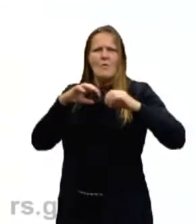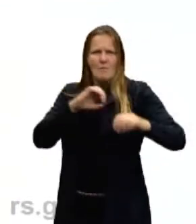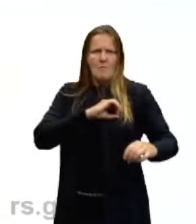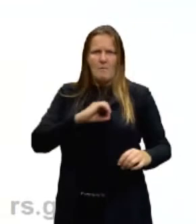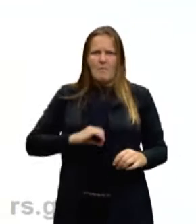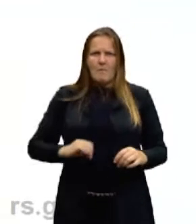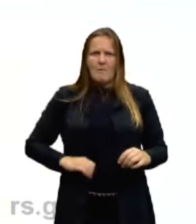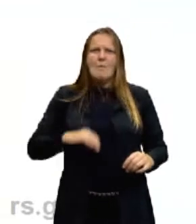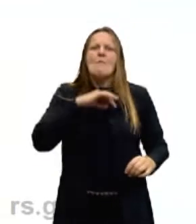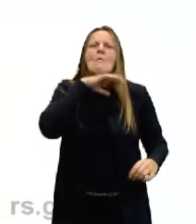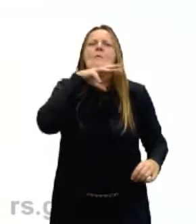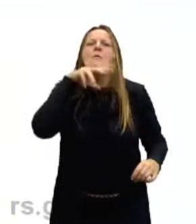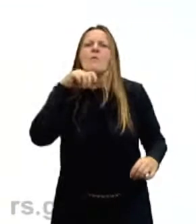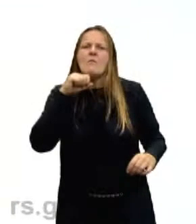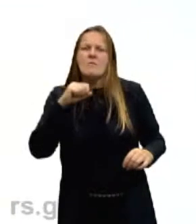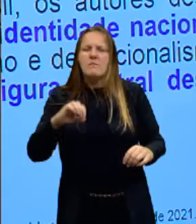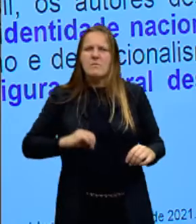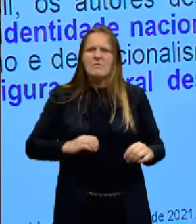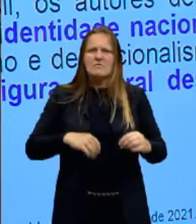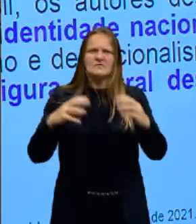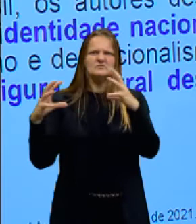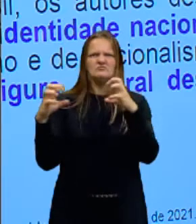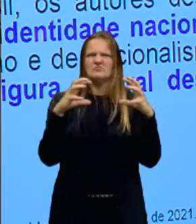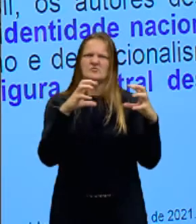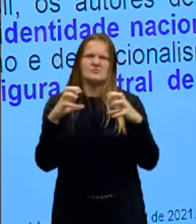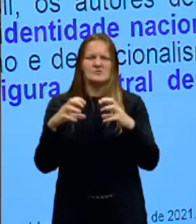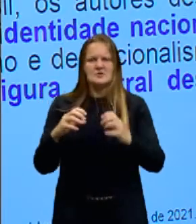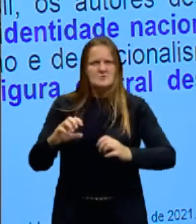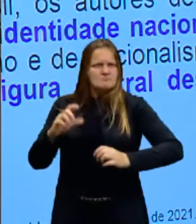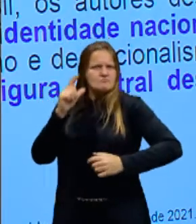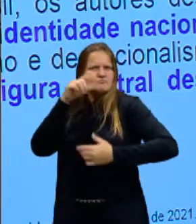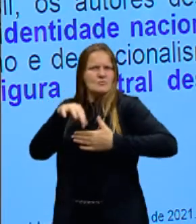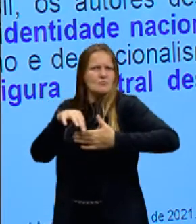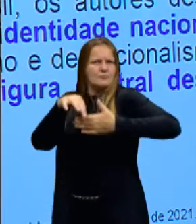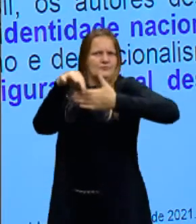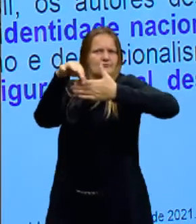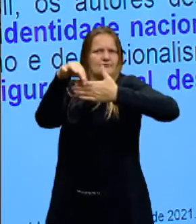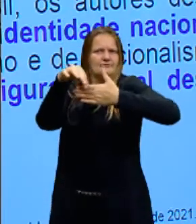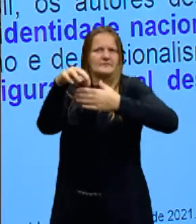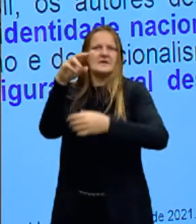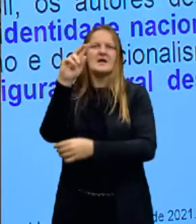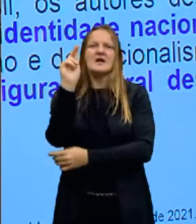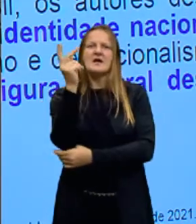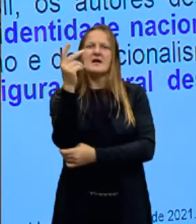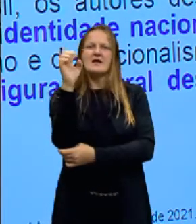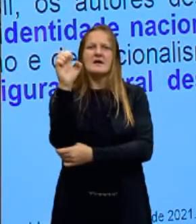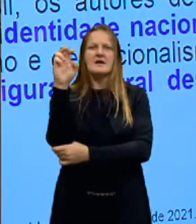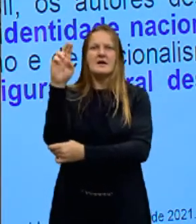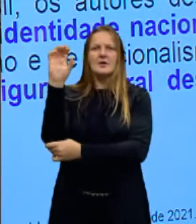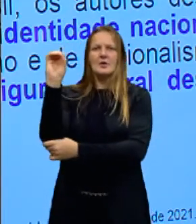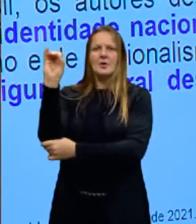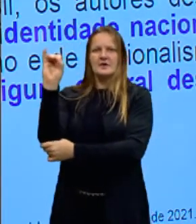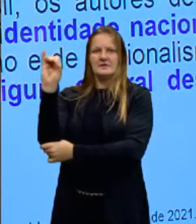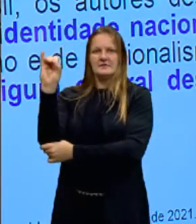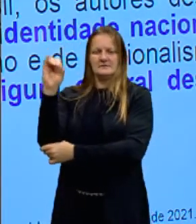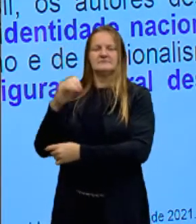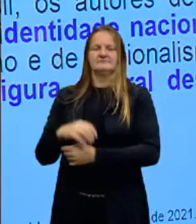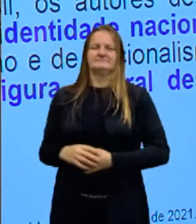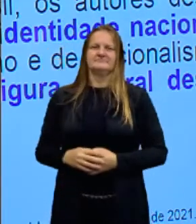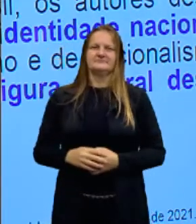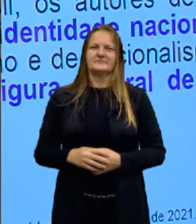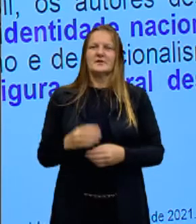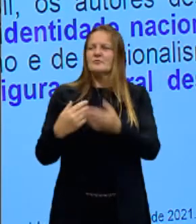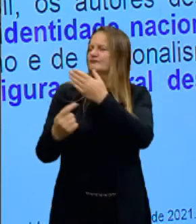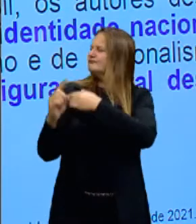Amada dele então quer dizer é buscar nesse nesse nesse passado né essa busca